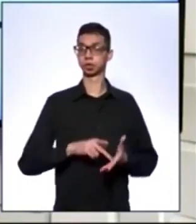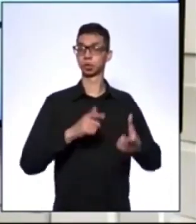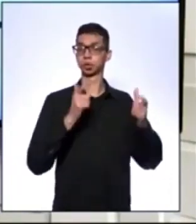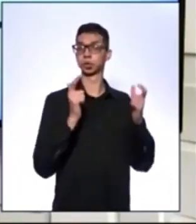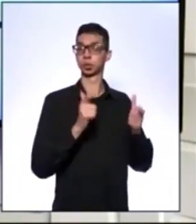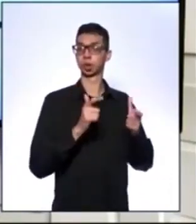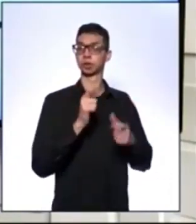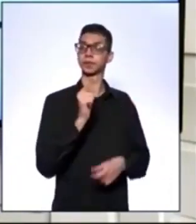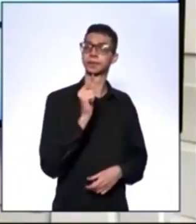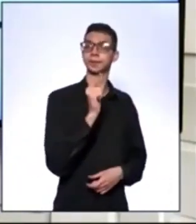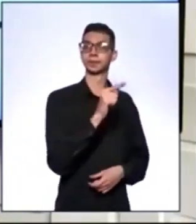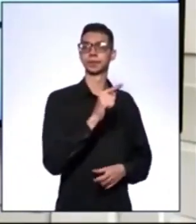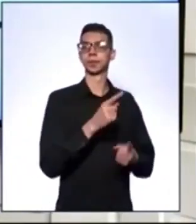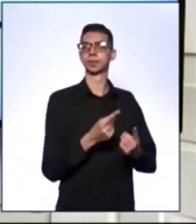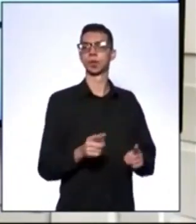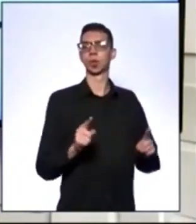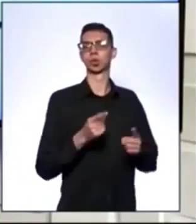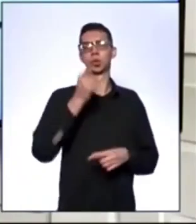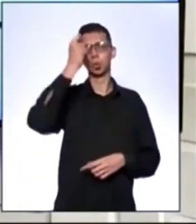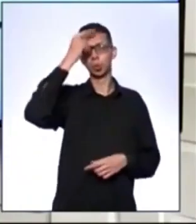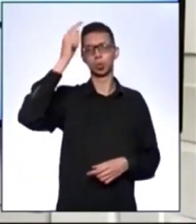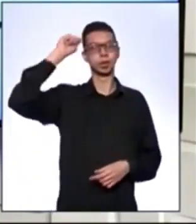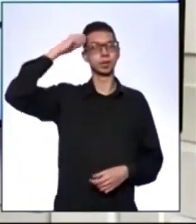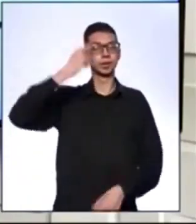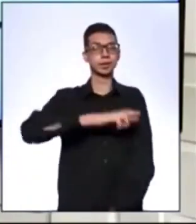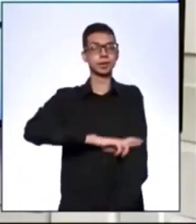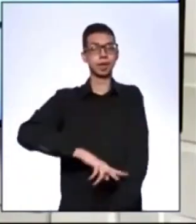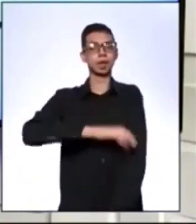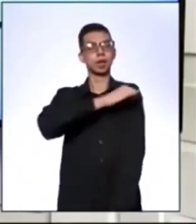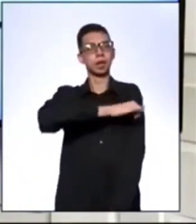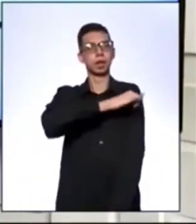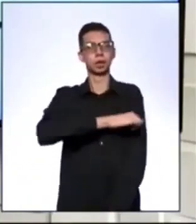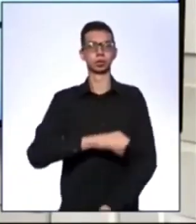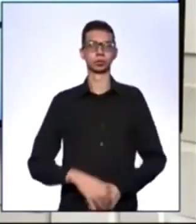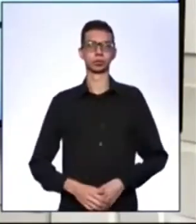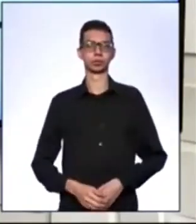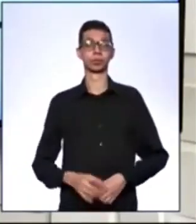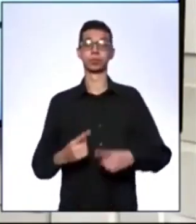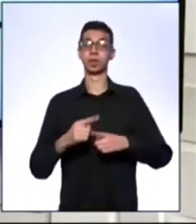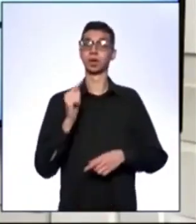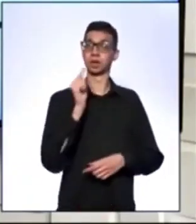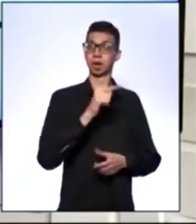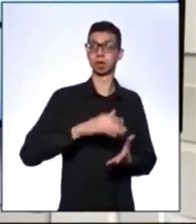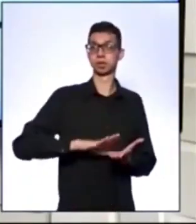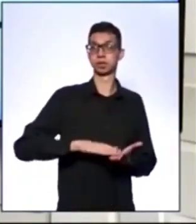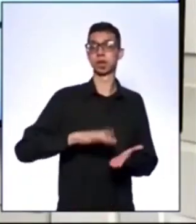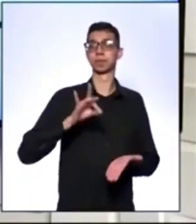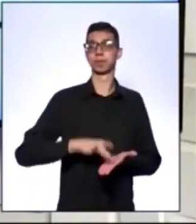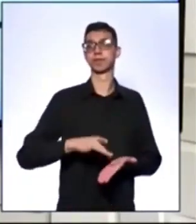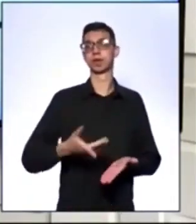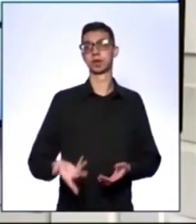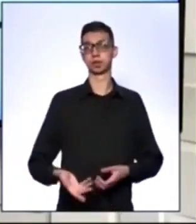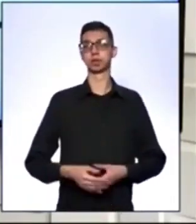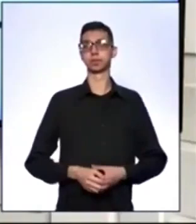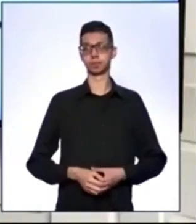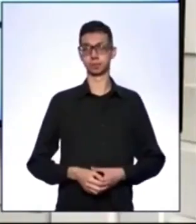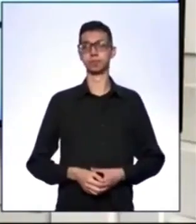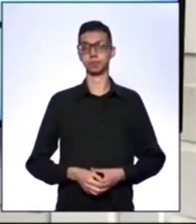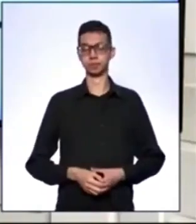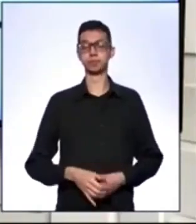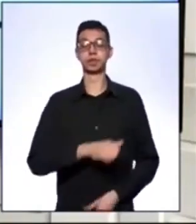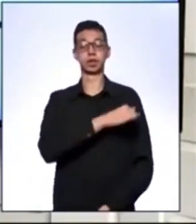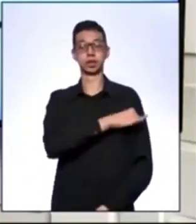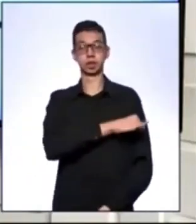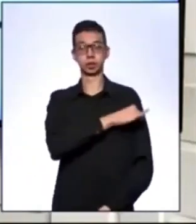das manifestações musicais, culturais negras do Rio de Janeiro. Porque é isso que é lá que está o samba. Tá? Rio de